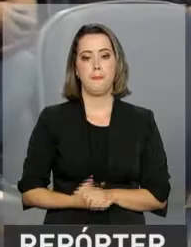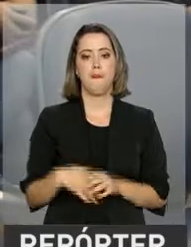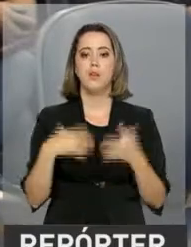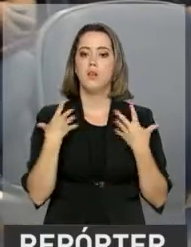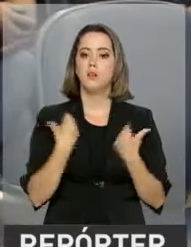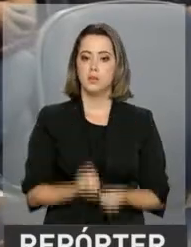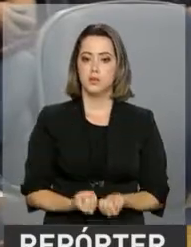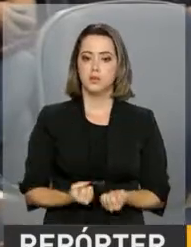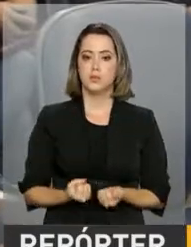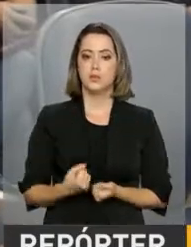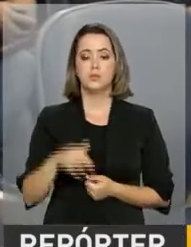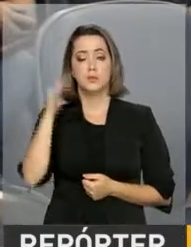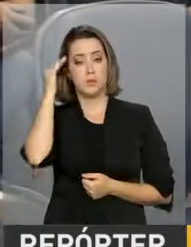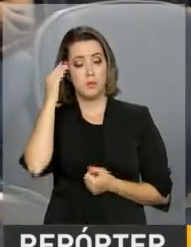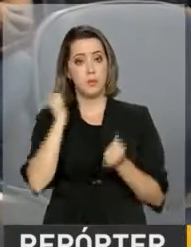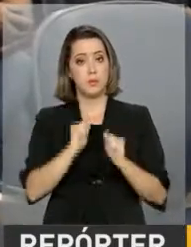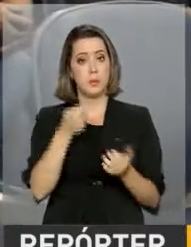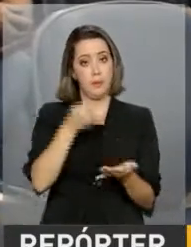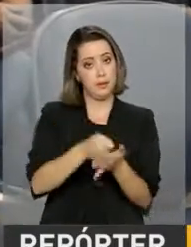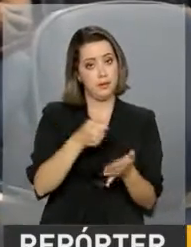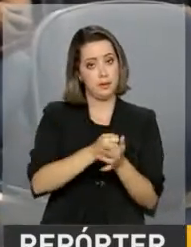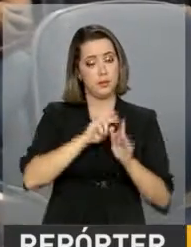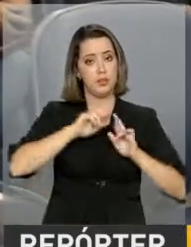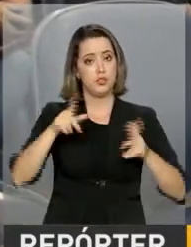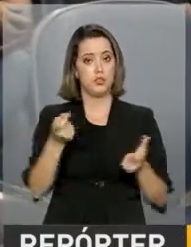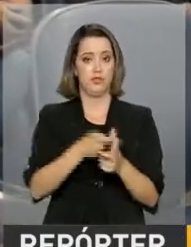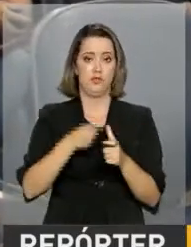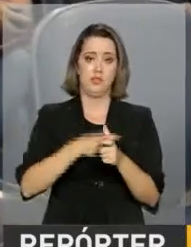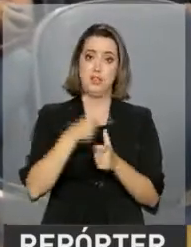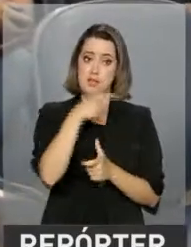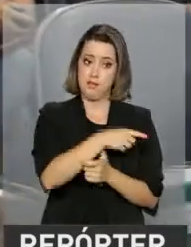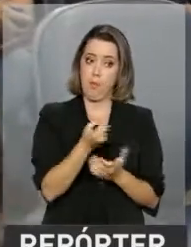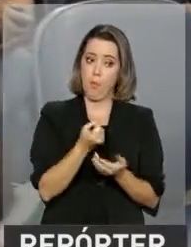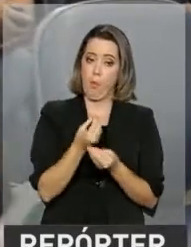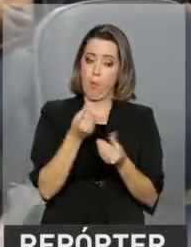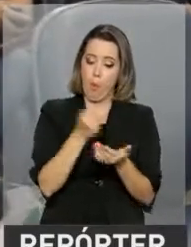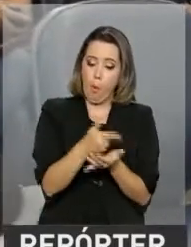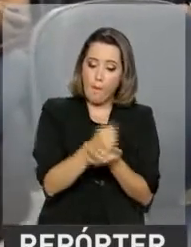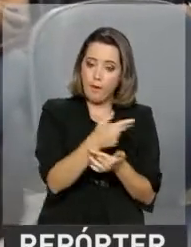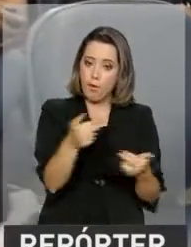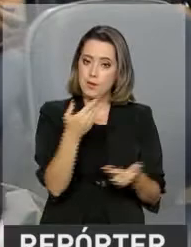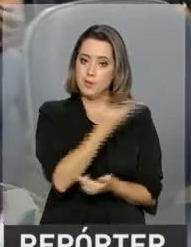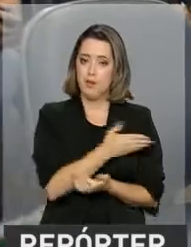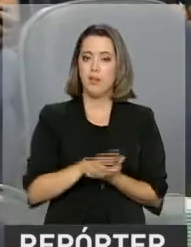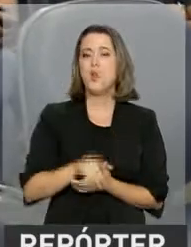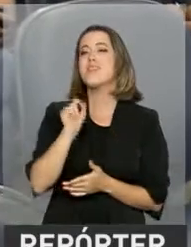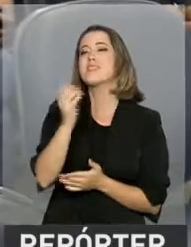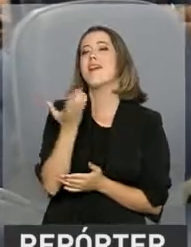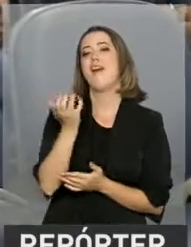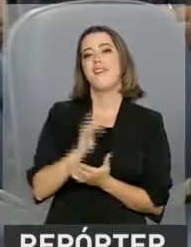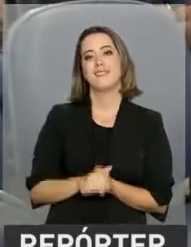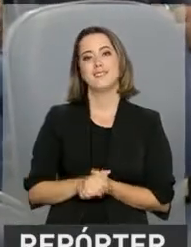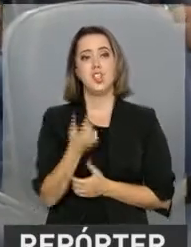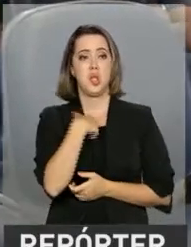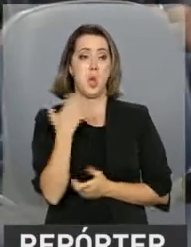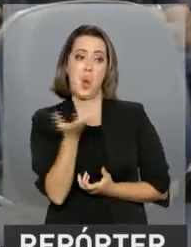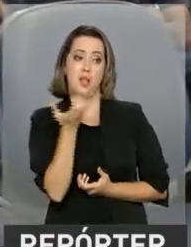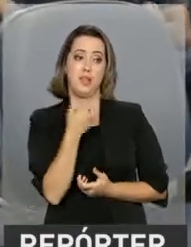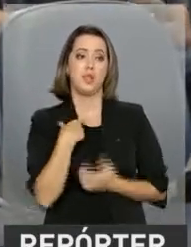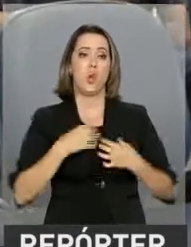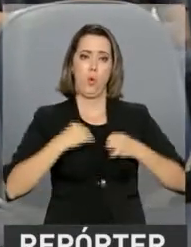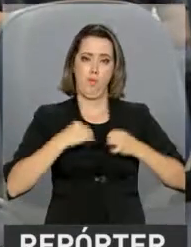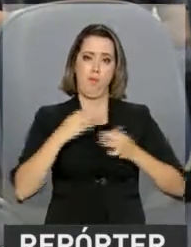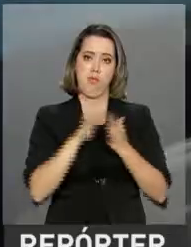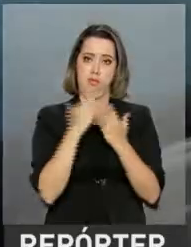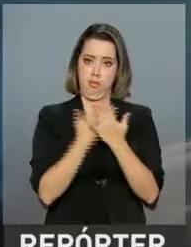algumas dívidas e aquilo que sobrar vou gastar com ela que elas olhem cobrou e aí que você quer que eu mandei pra você quer que a acompanhou